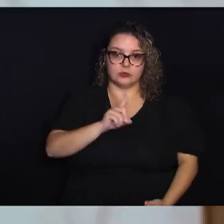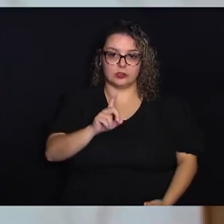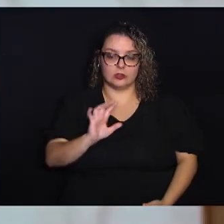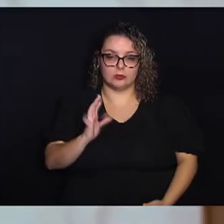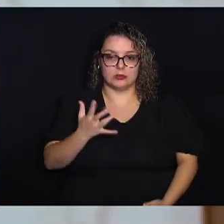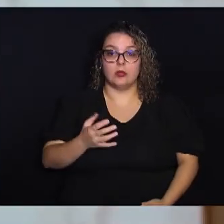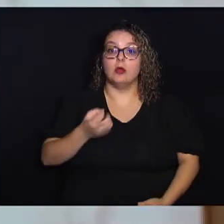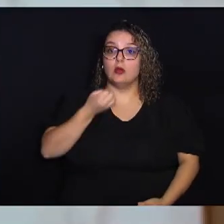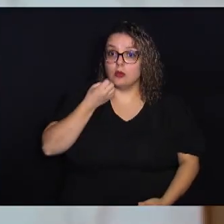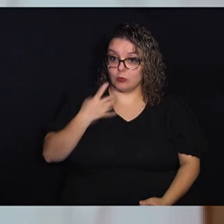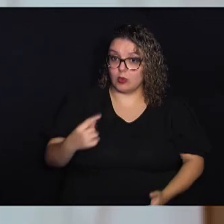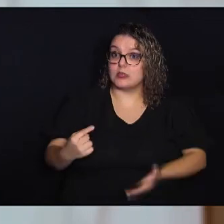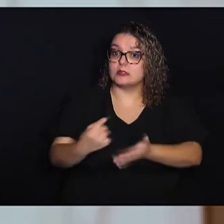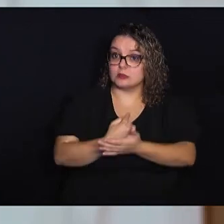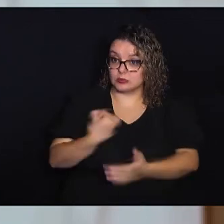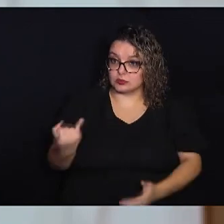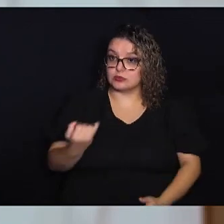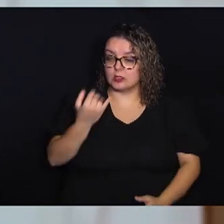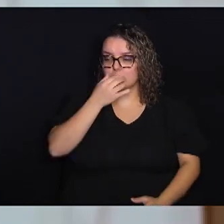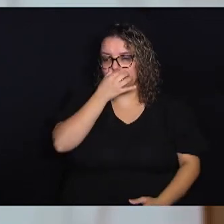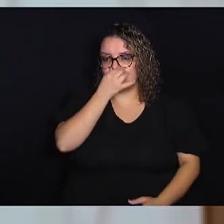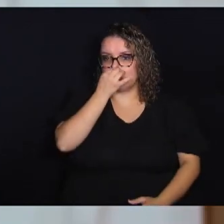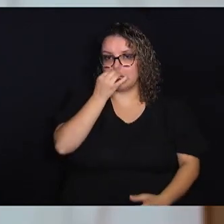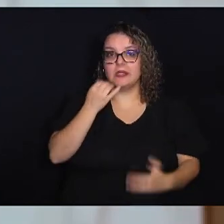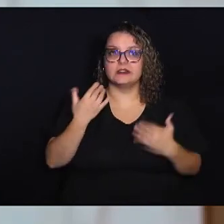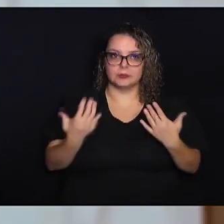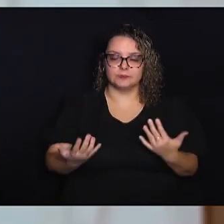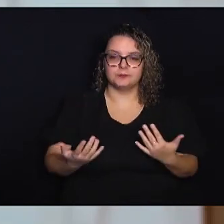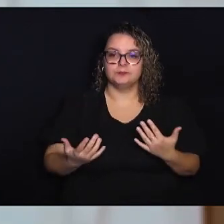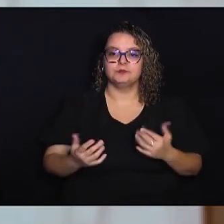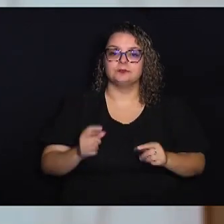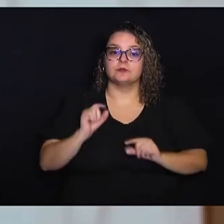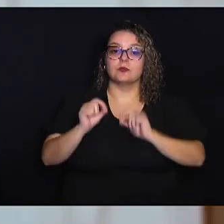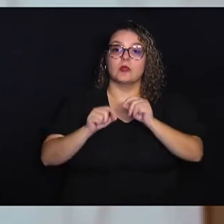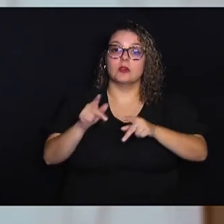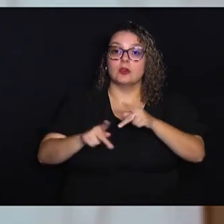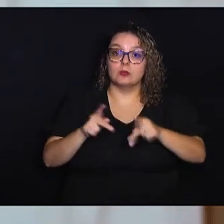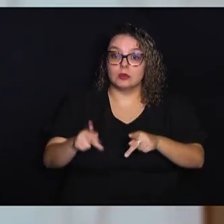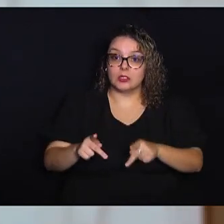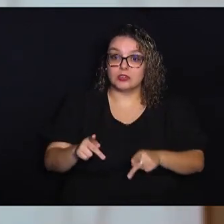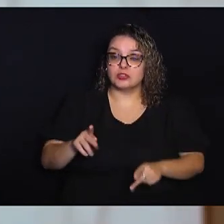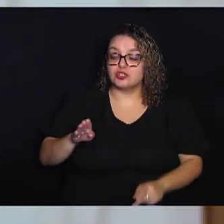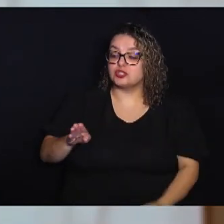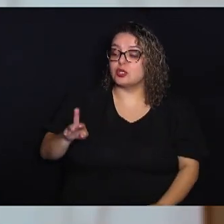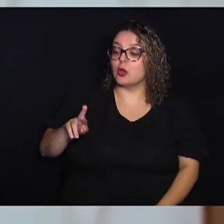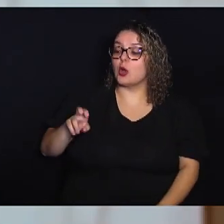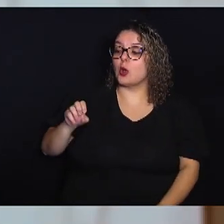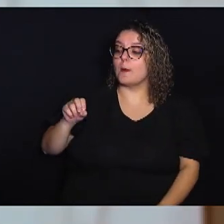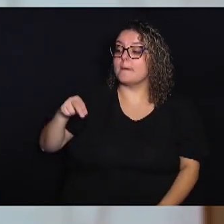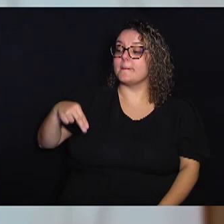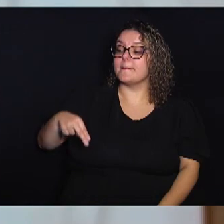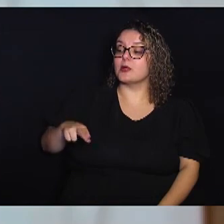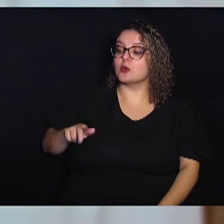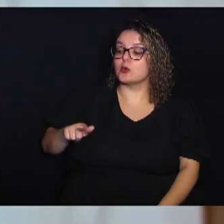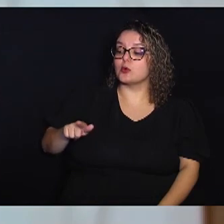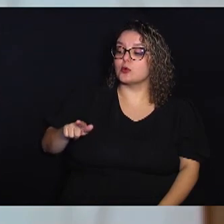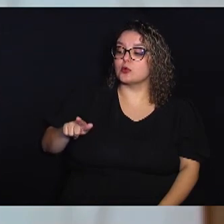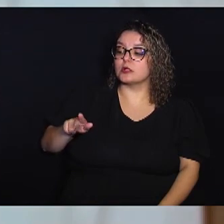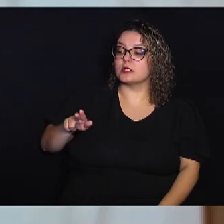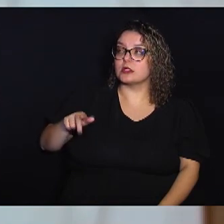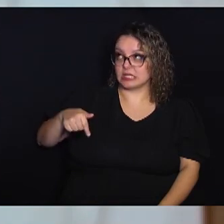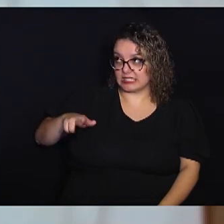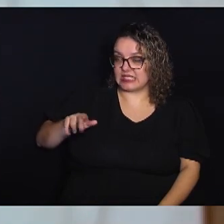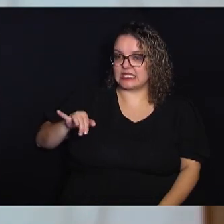Essa pergunta é muito importante. Então, o que a população chama de bronquite, o termo correto